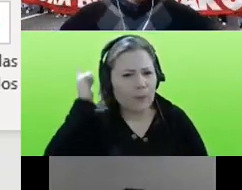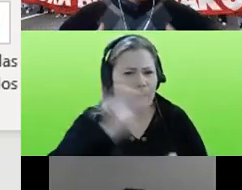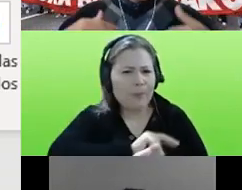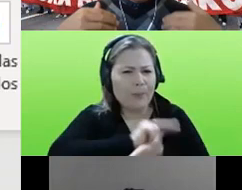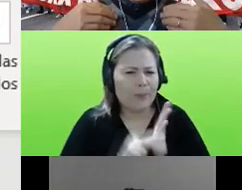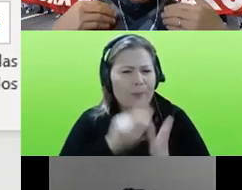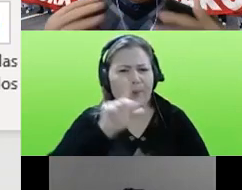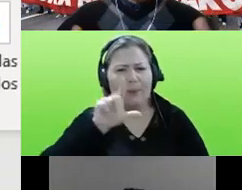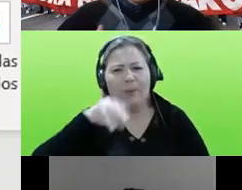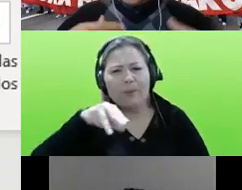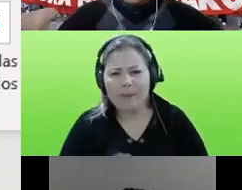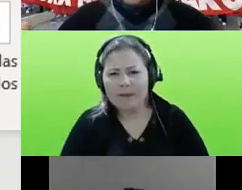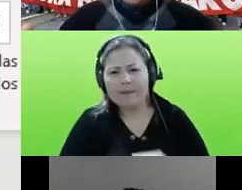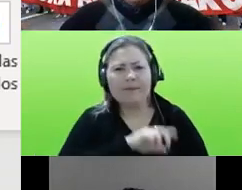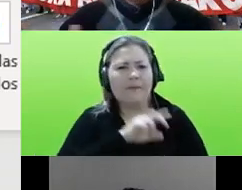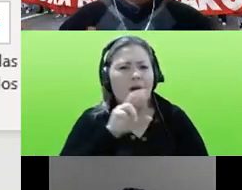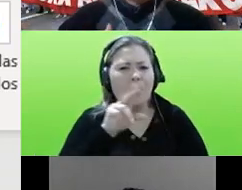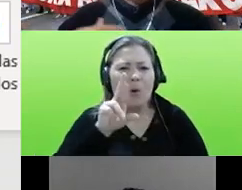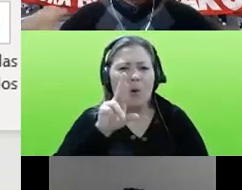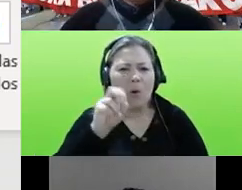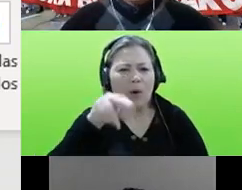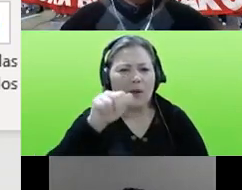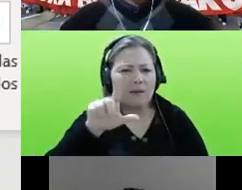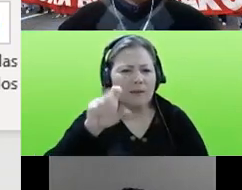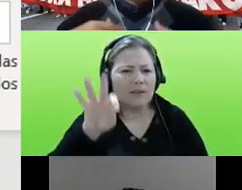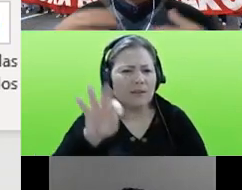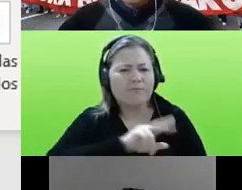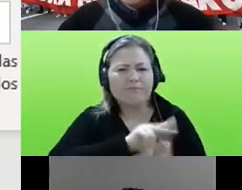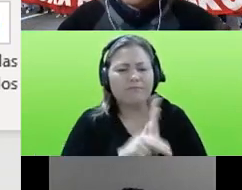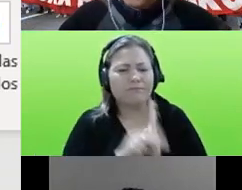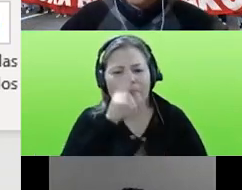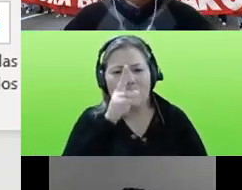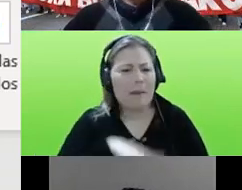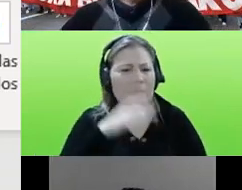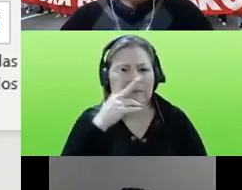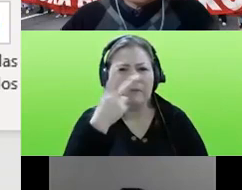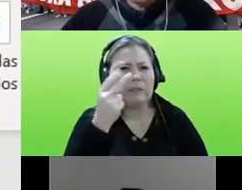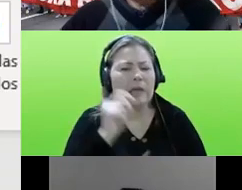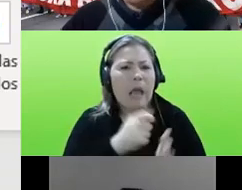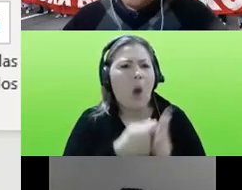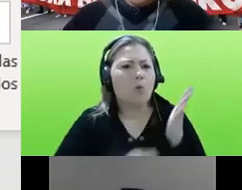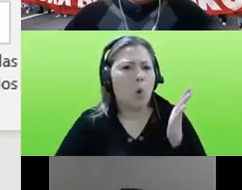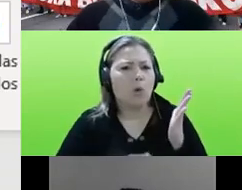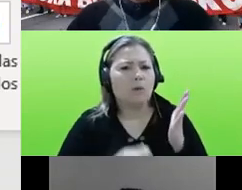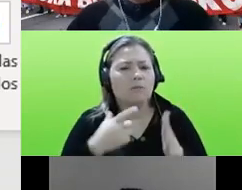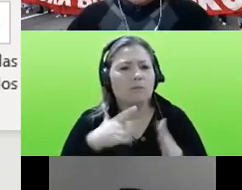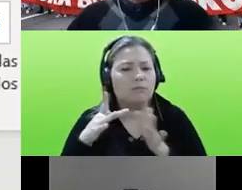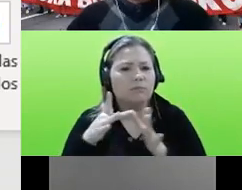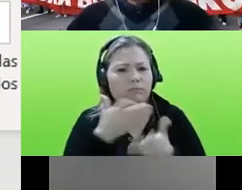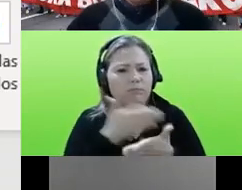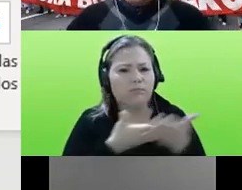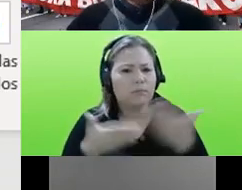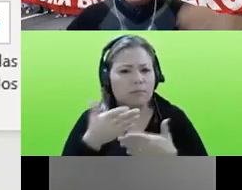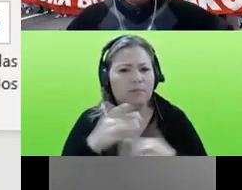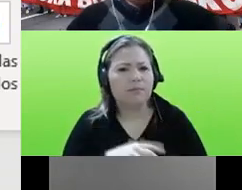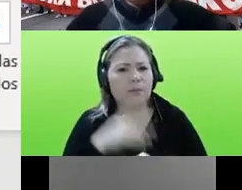Luhmann, a Honneth, com todo mundo. Né? Você imaginar, são pelo menos 20 autores que entram em interlocução com